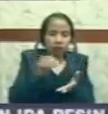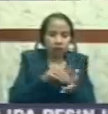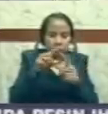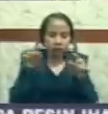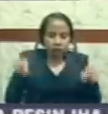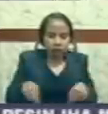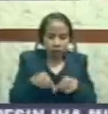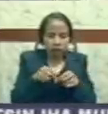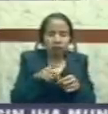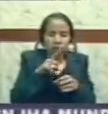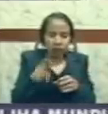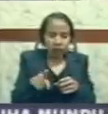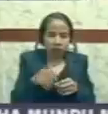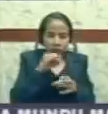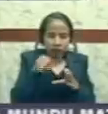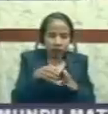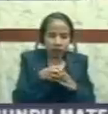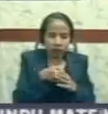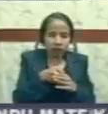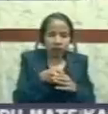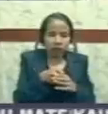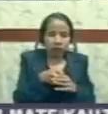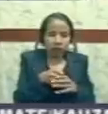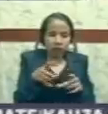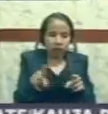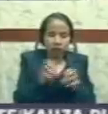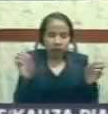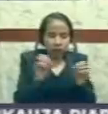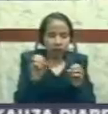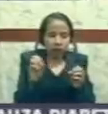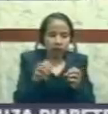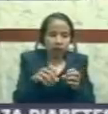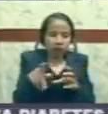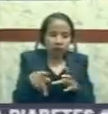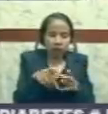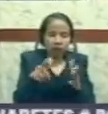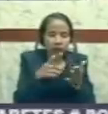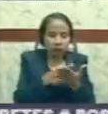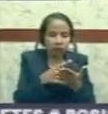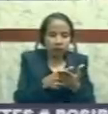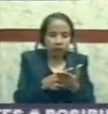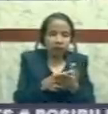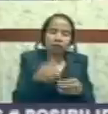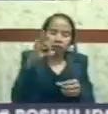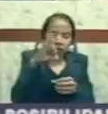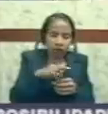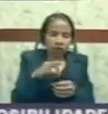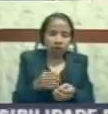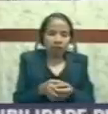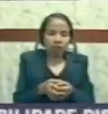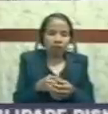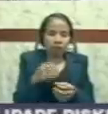informativas incluídas para mera referência e que não fazem parte do conteúdo da proposta a ser votado.